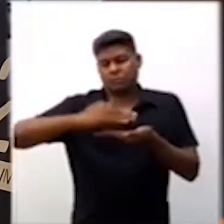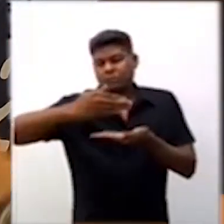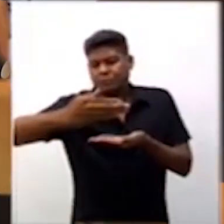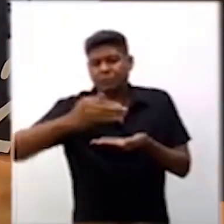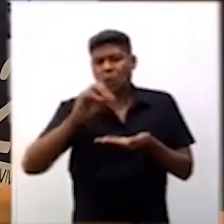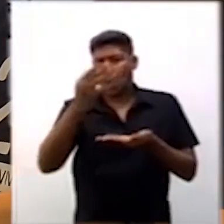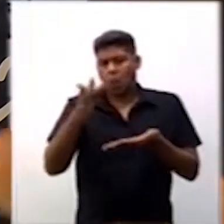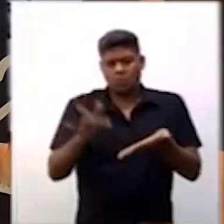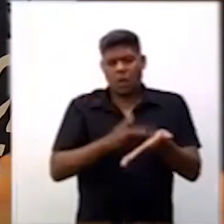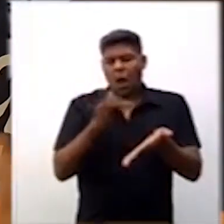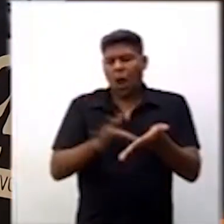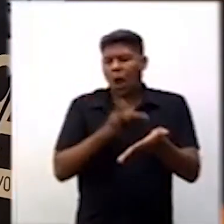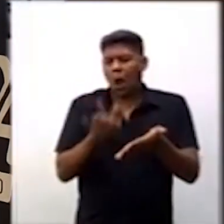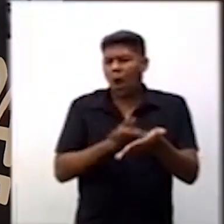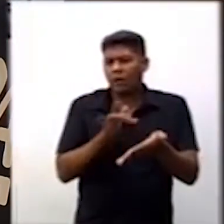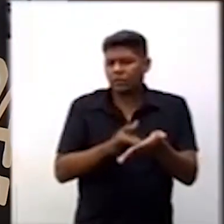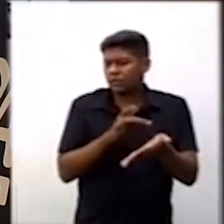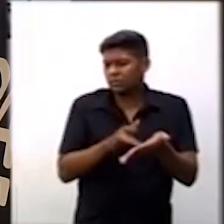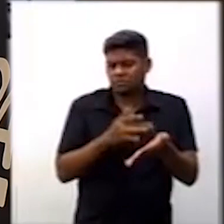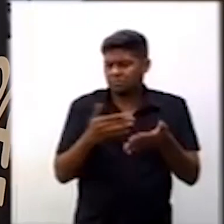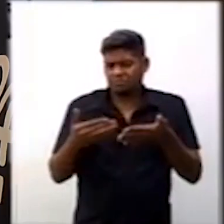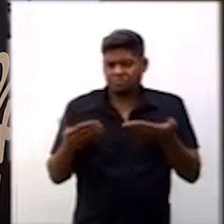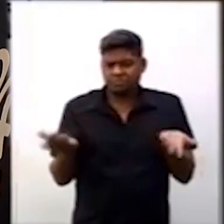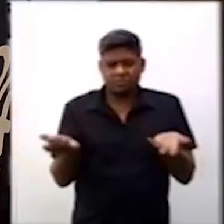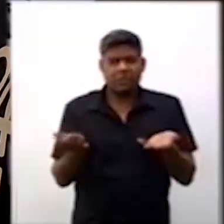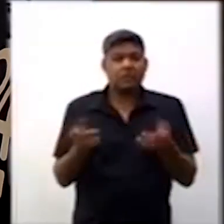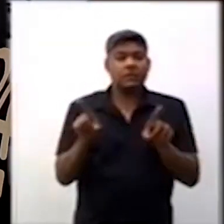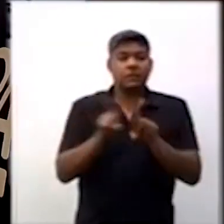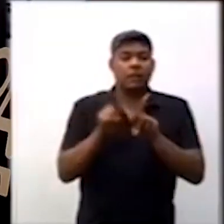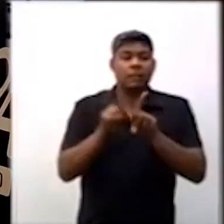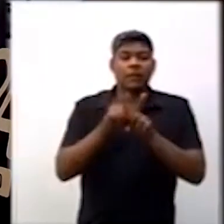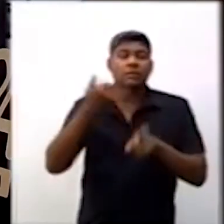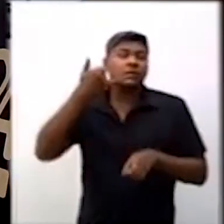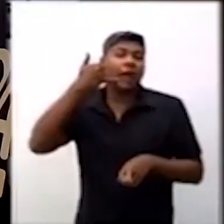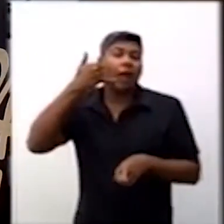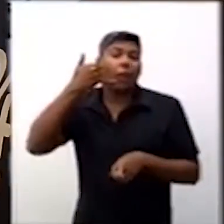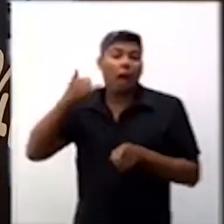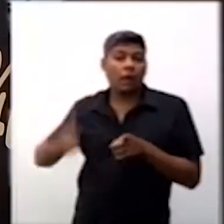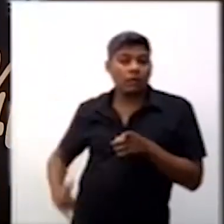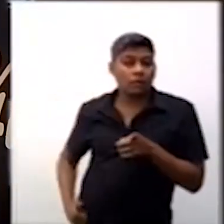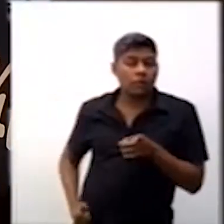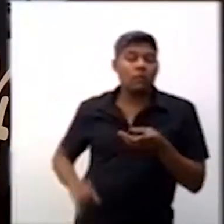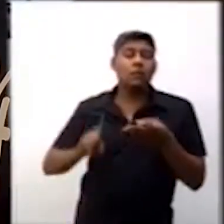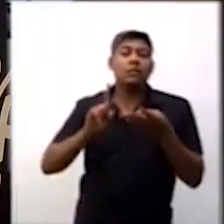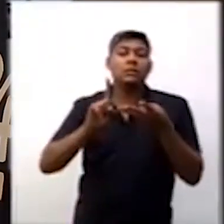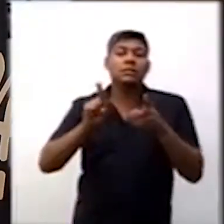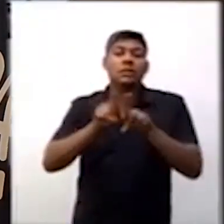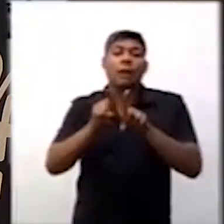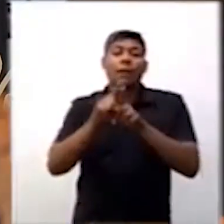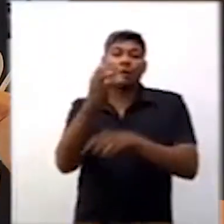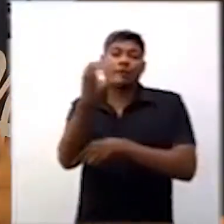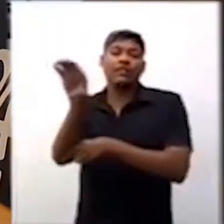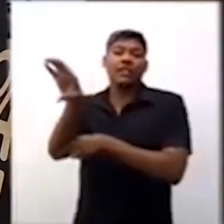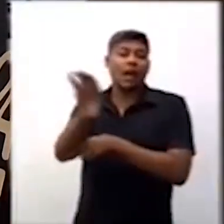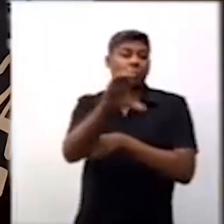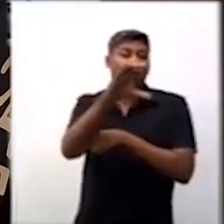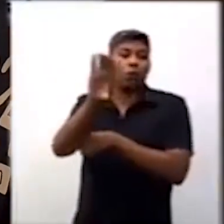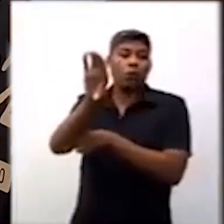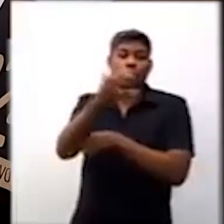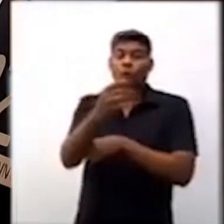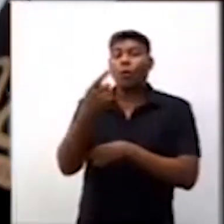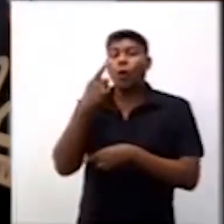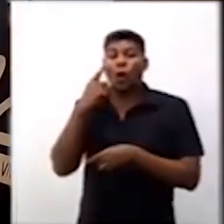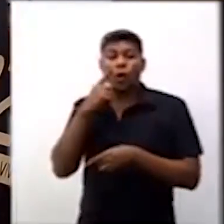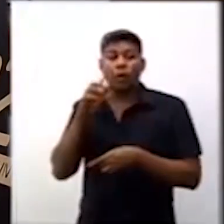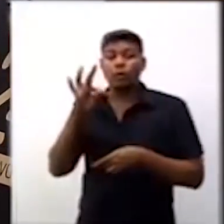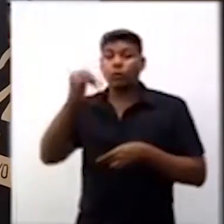tablet, pode ser um note, pode ser teu computador de mesa, sei lá, o smartphone e um ventilador. Agora, repara que aqui eu tenho